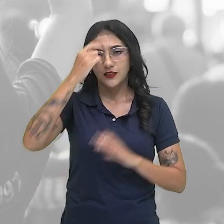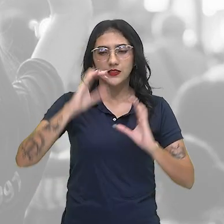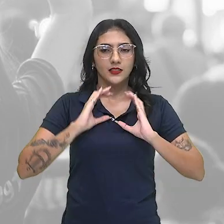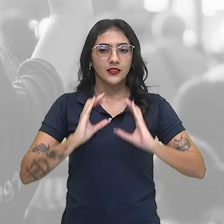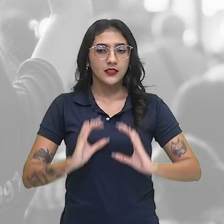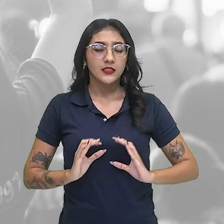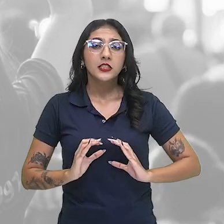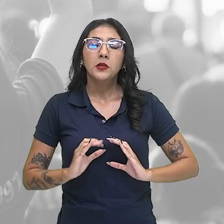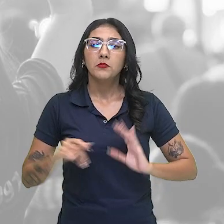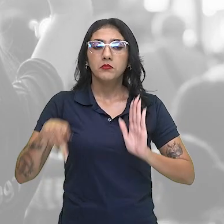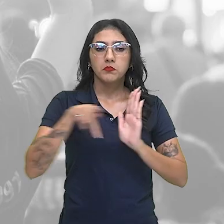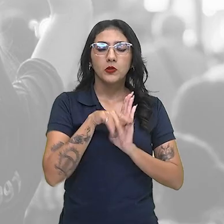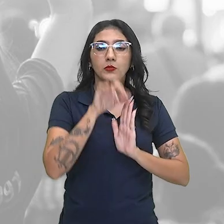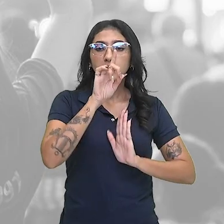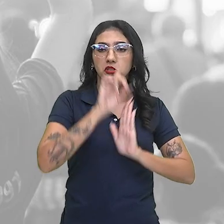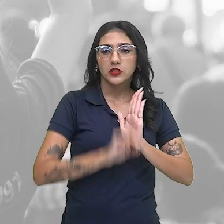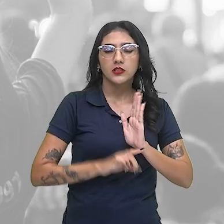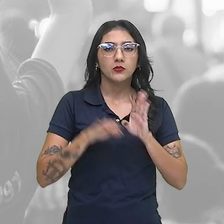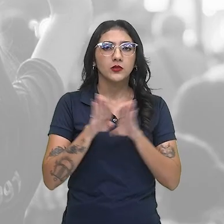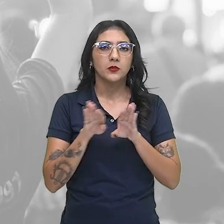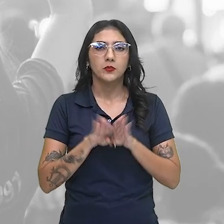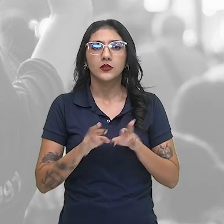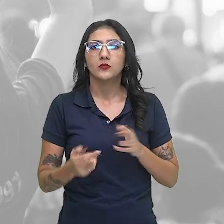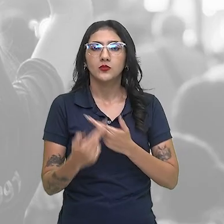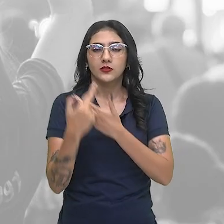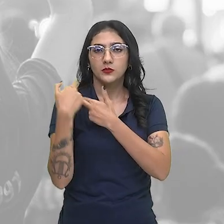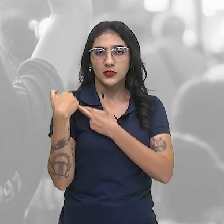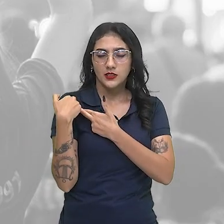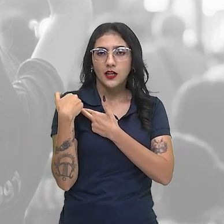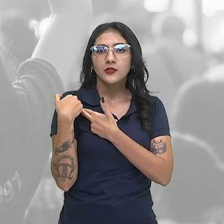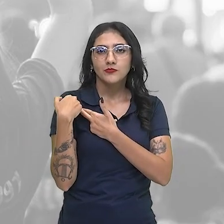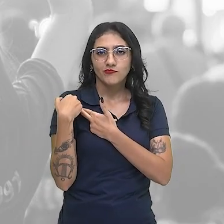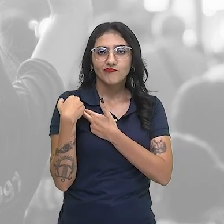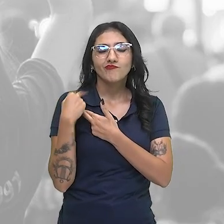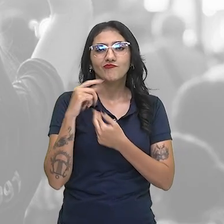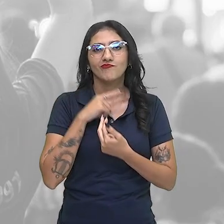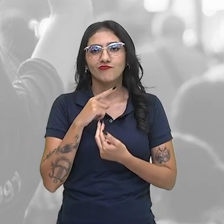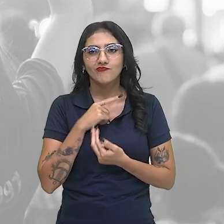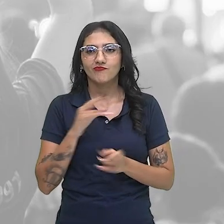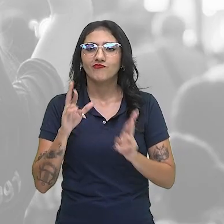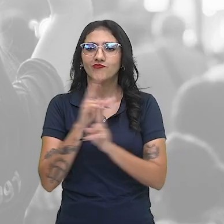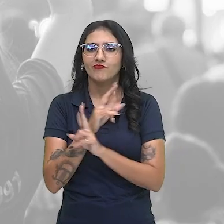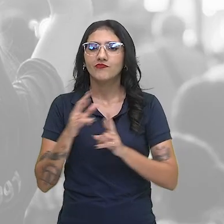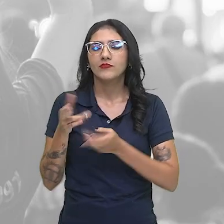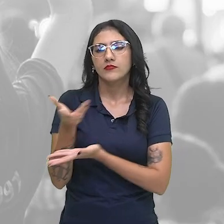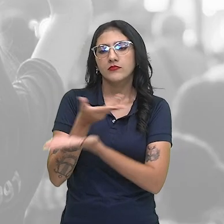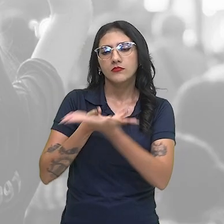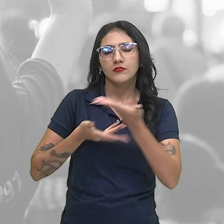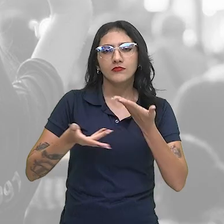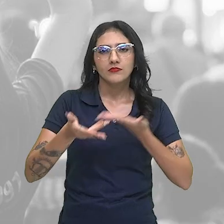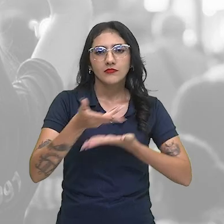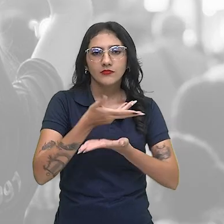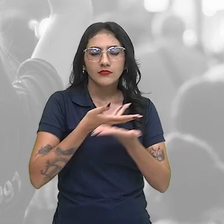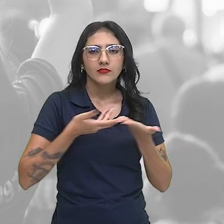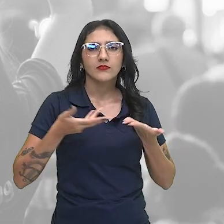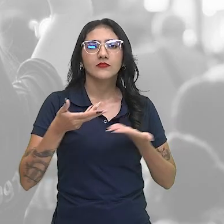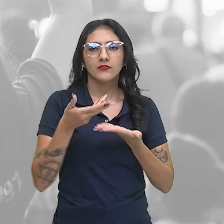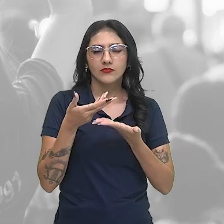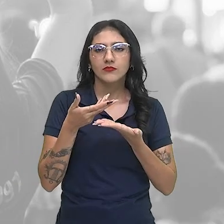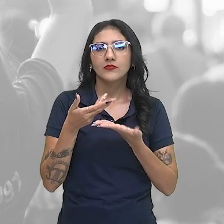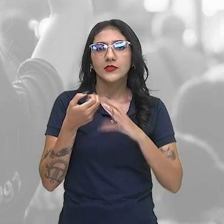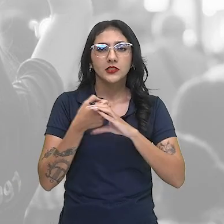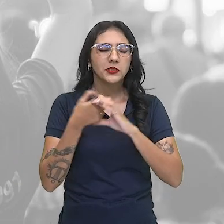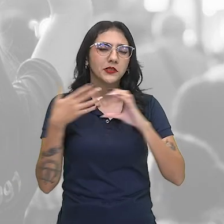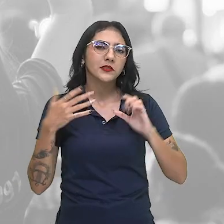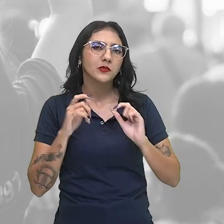de direitos e deveres, que participam, né, desse processo aí da herança, chamada